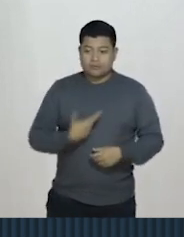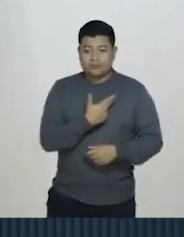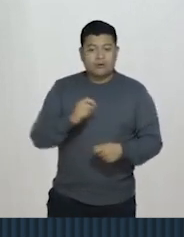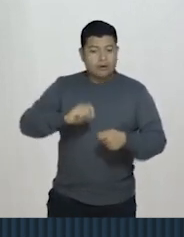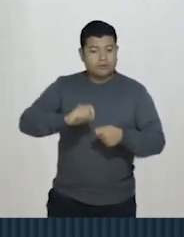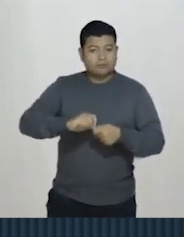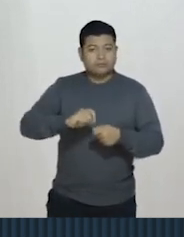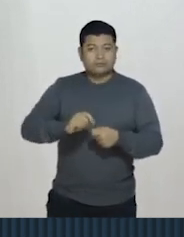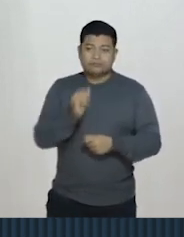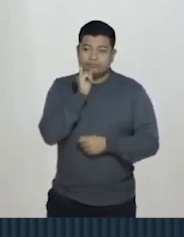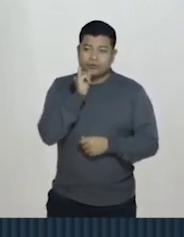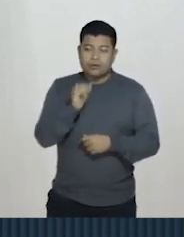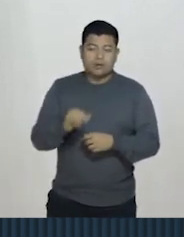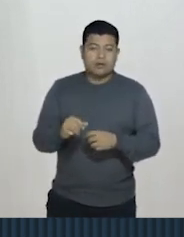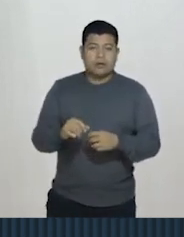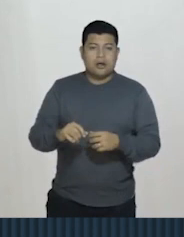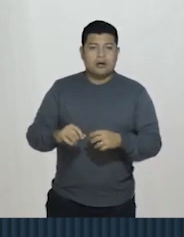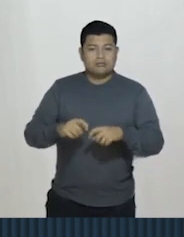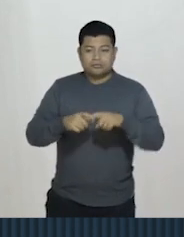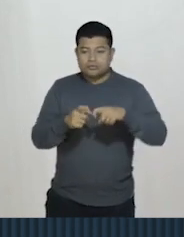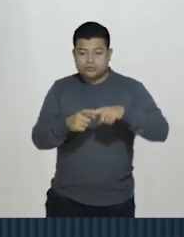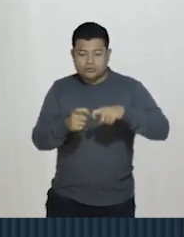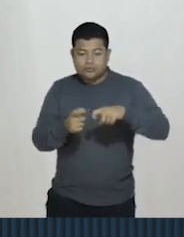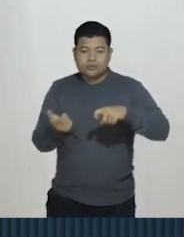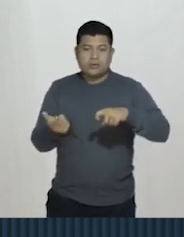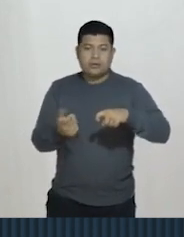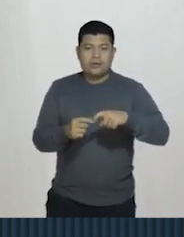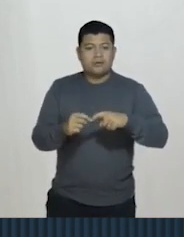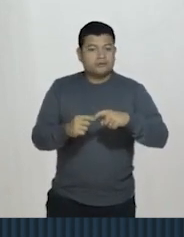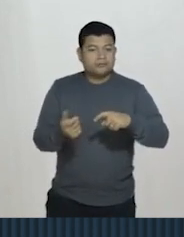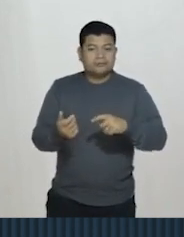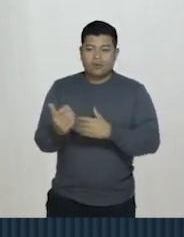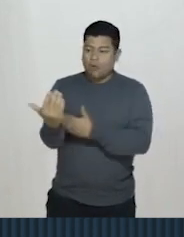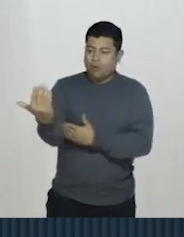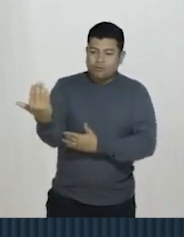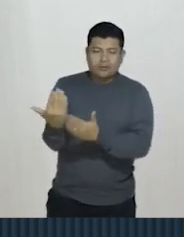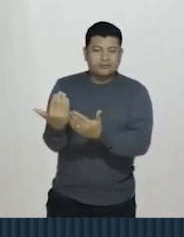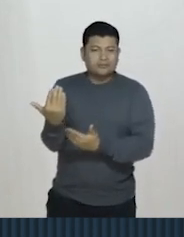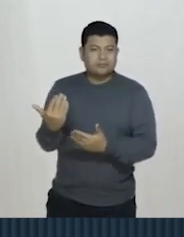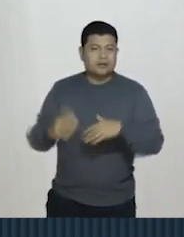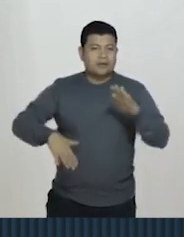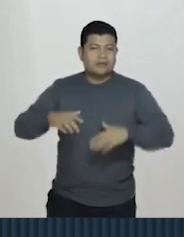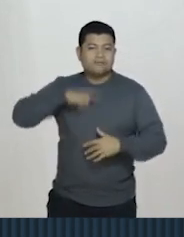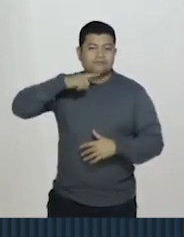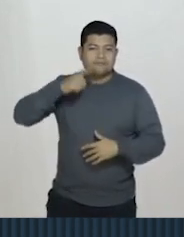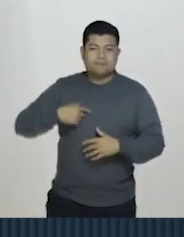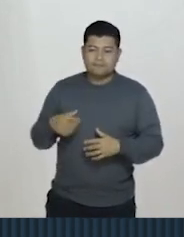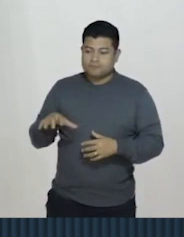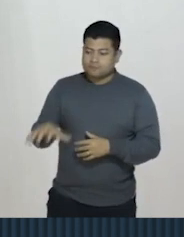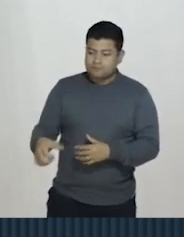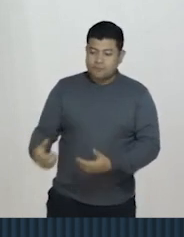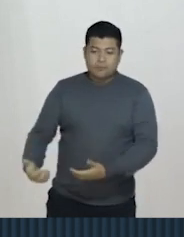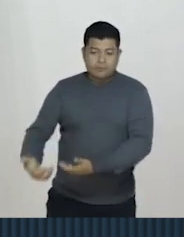cirurgia, por exemplo, no joelho, no braço, está com um problema que não consegue mais se locomover, não consegue pegar um neto